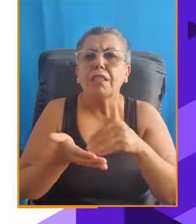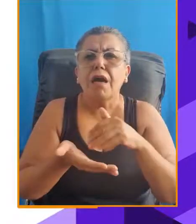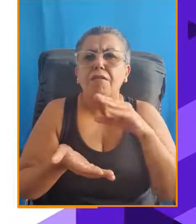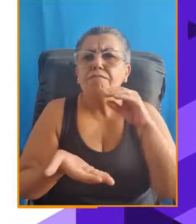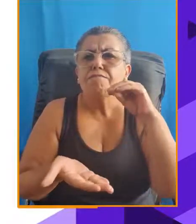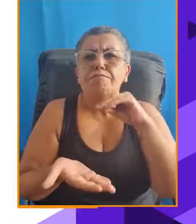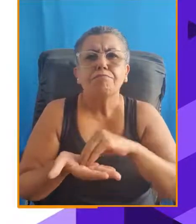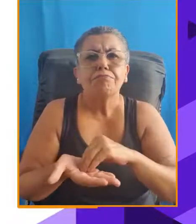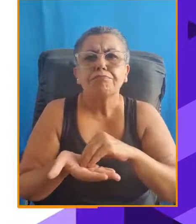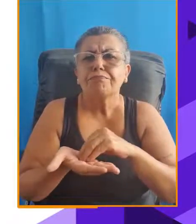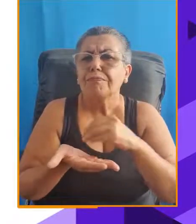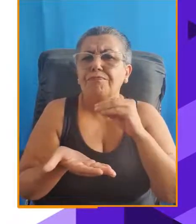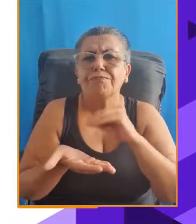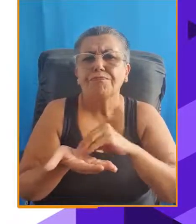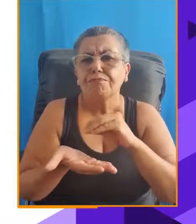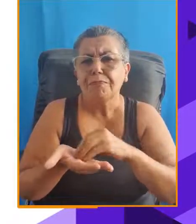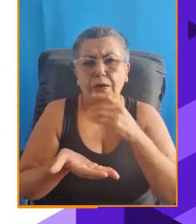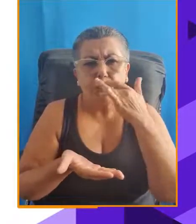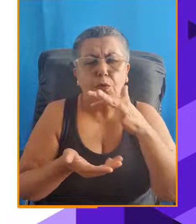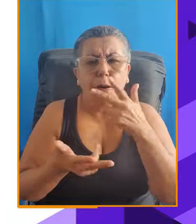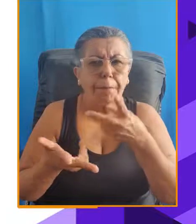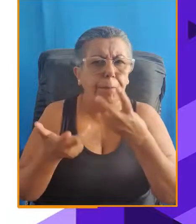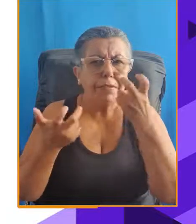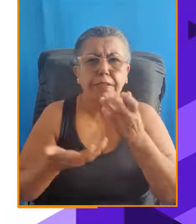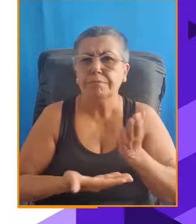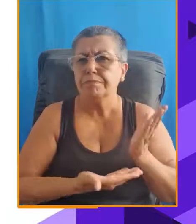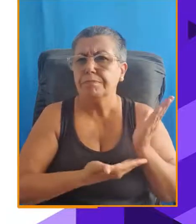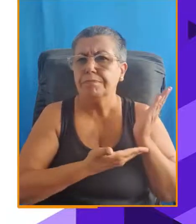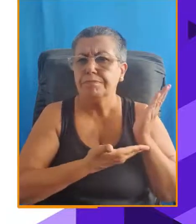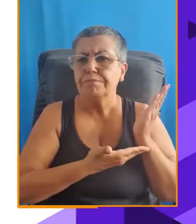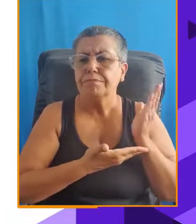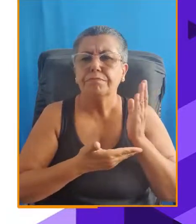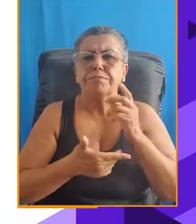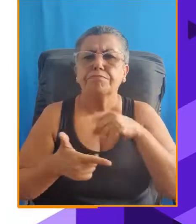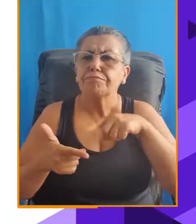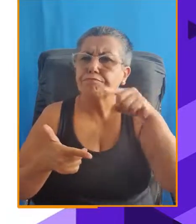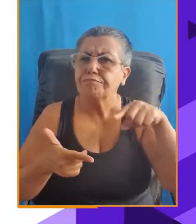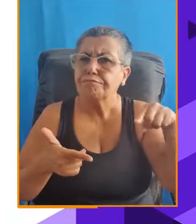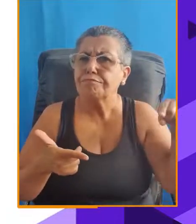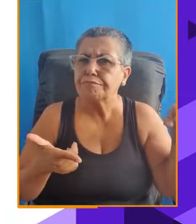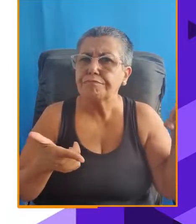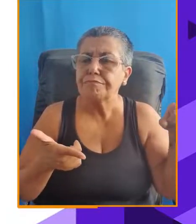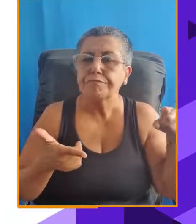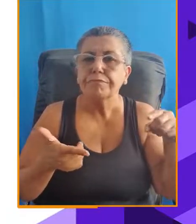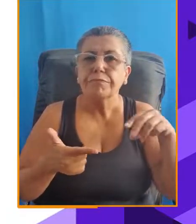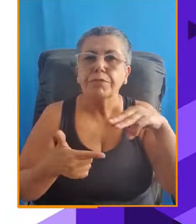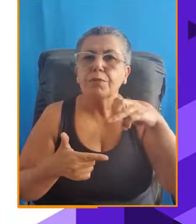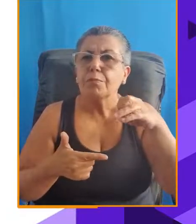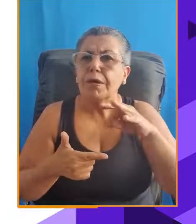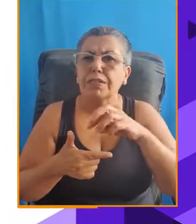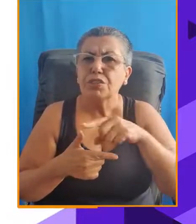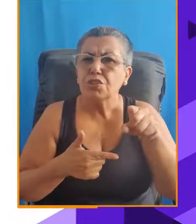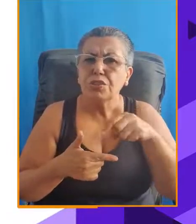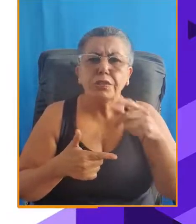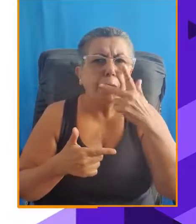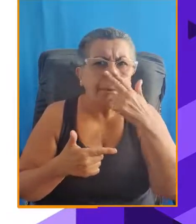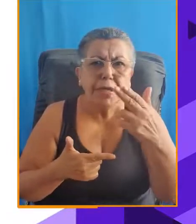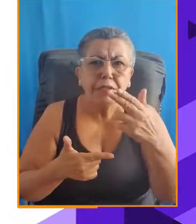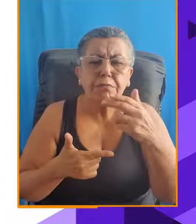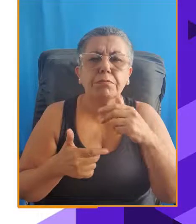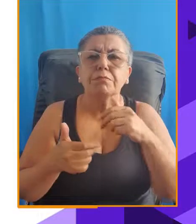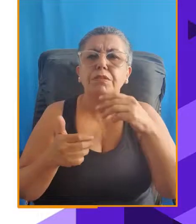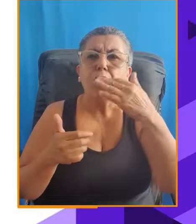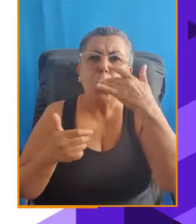cor. Observa esse conjunto de cores em que a variada saturação, cujo matiz aplicado é o mesmo.